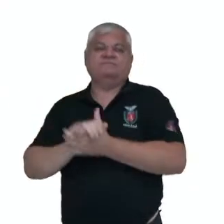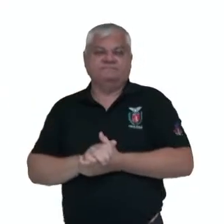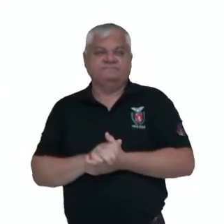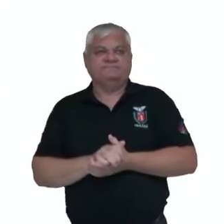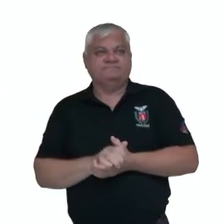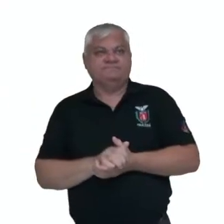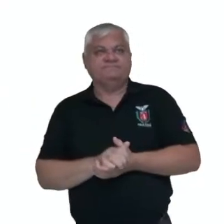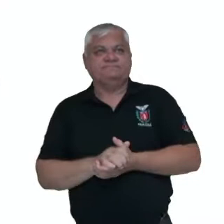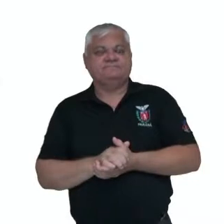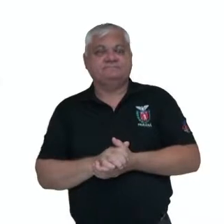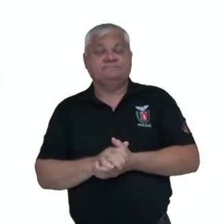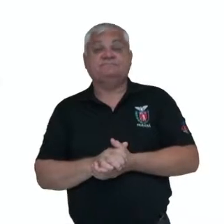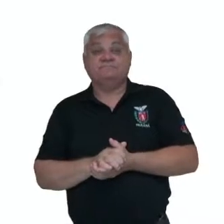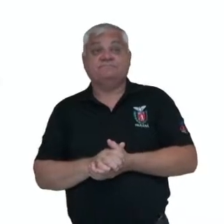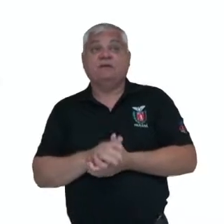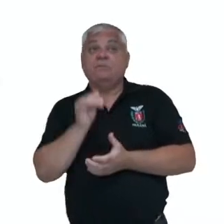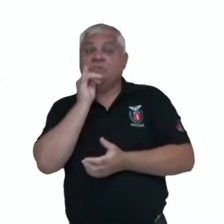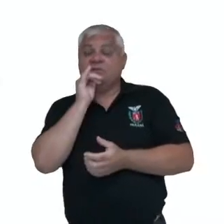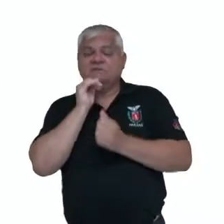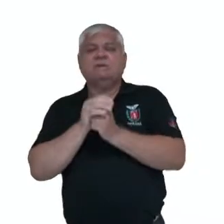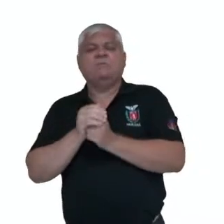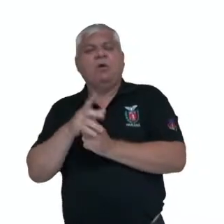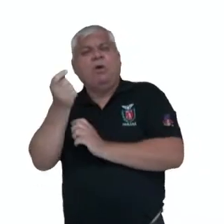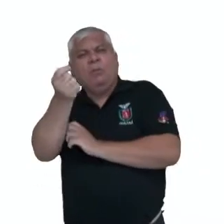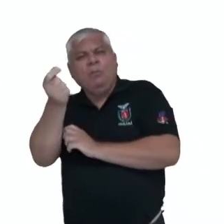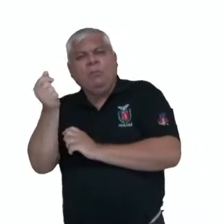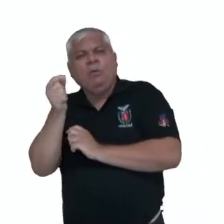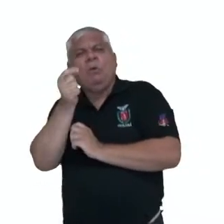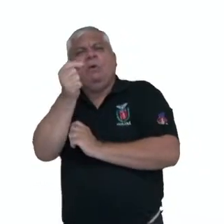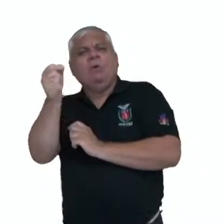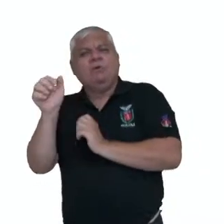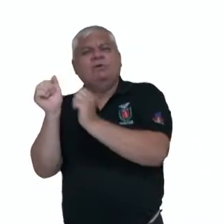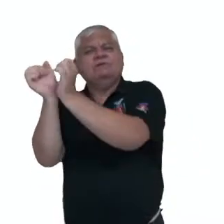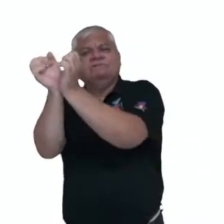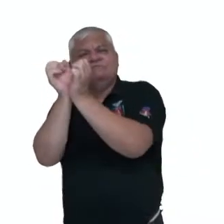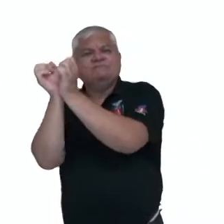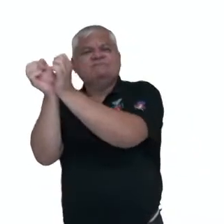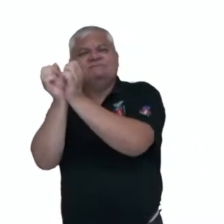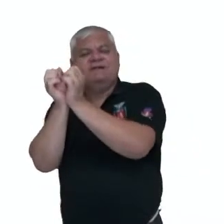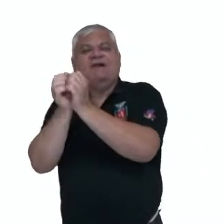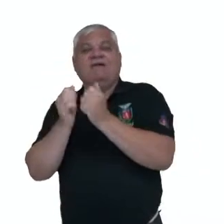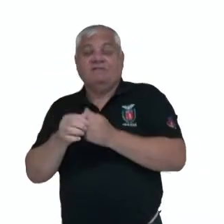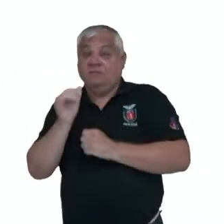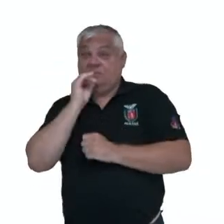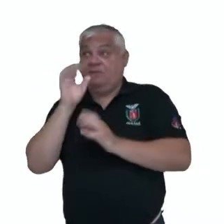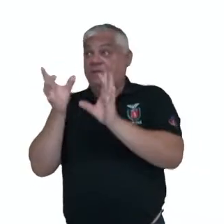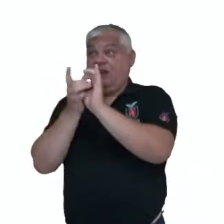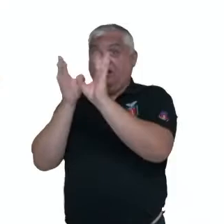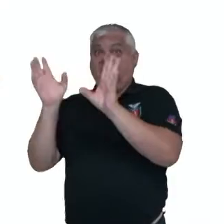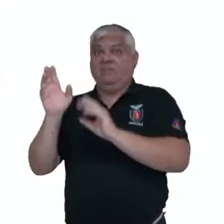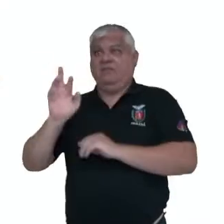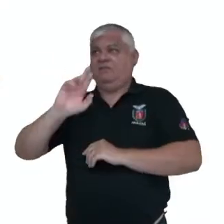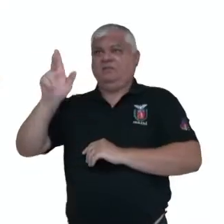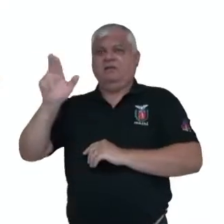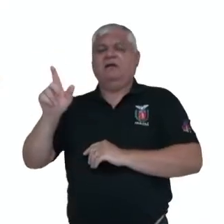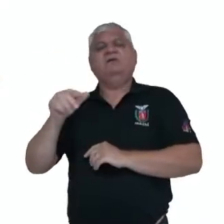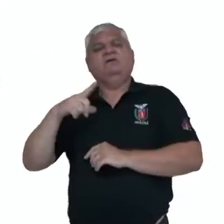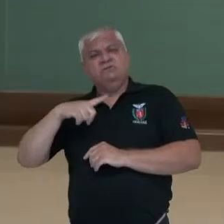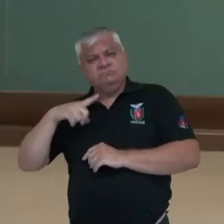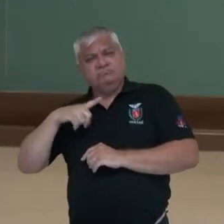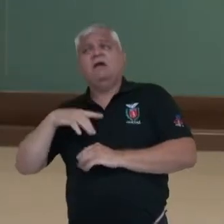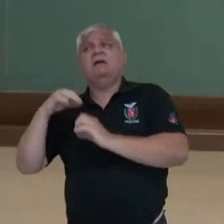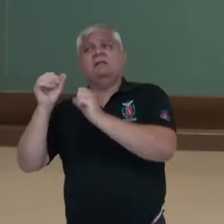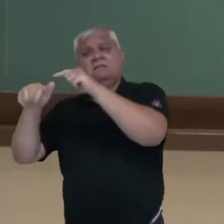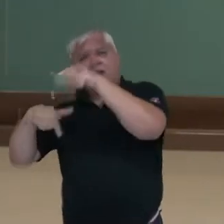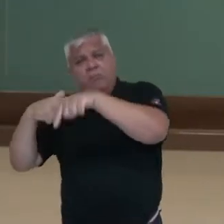dívidas. Escravizados era uma minoria na sociedade africana. A perda da liberdade não era completa, inclusive. Ele